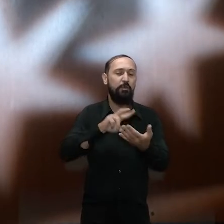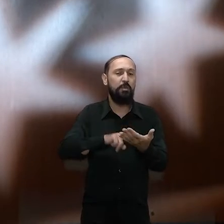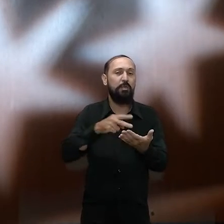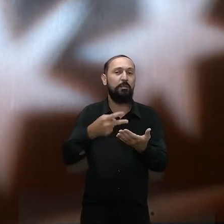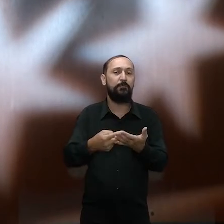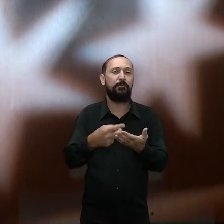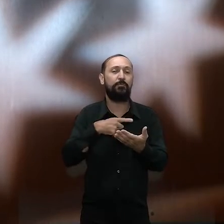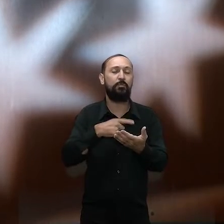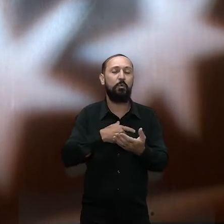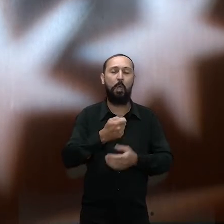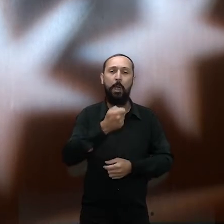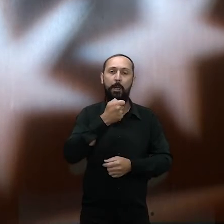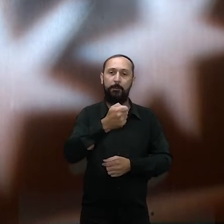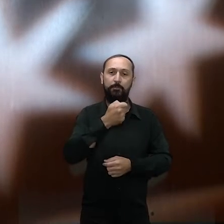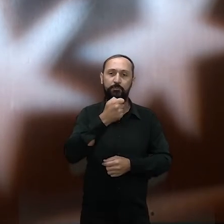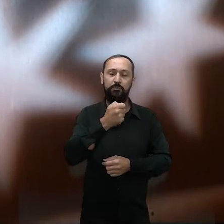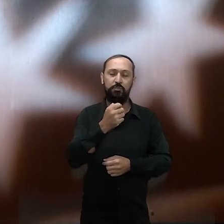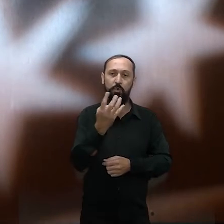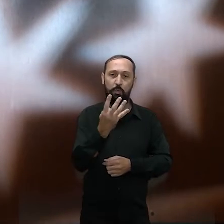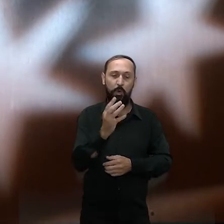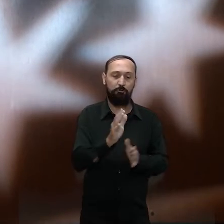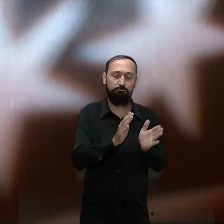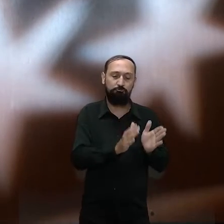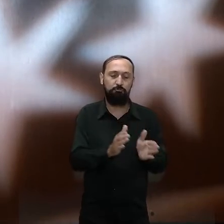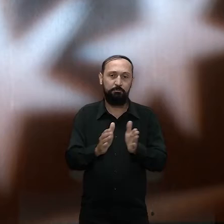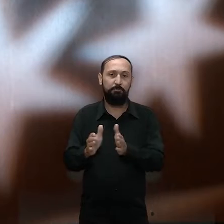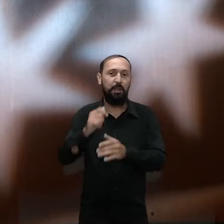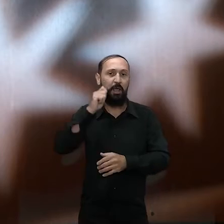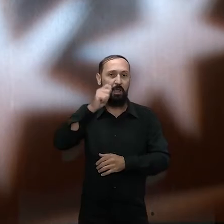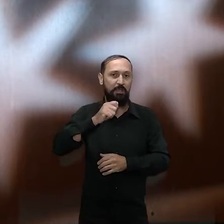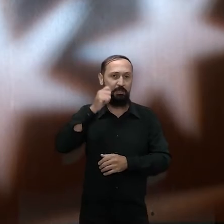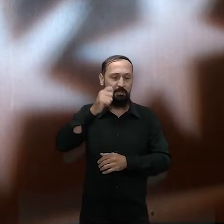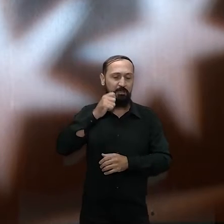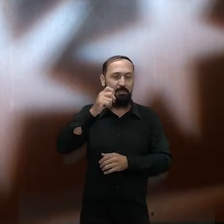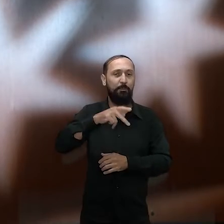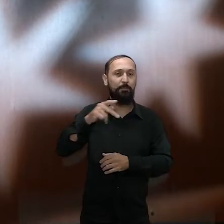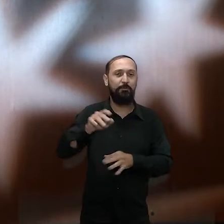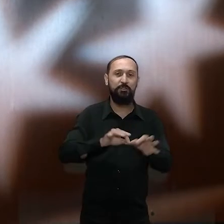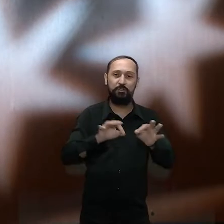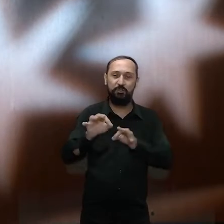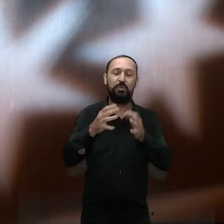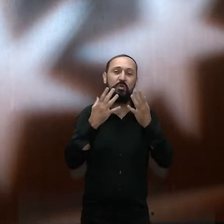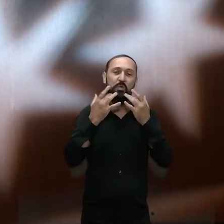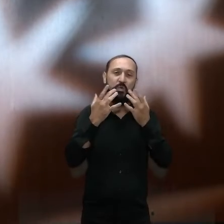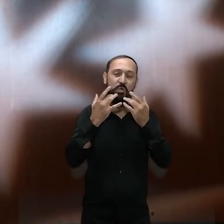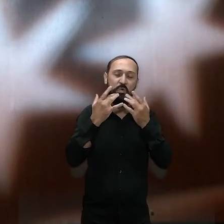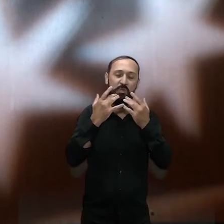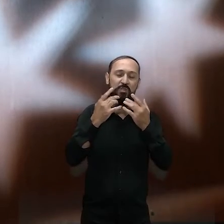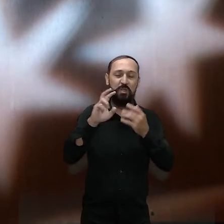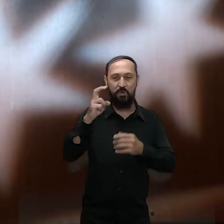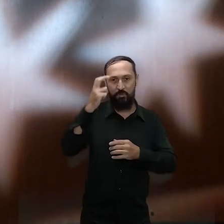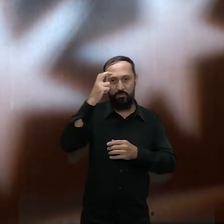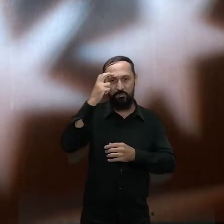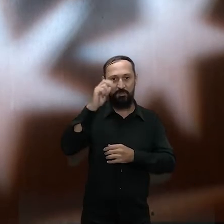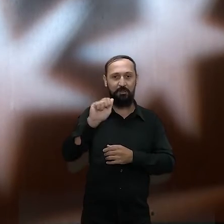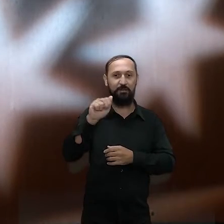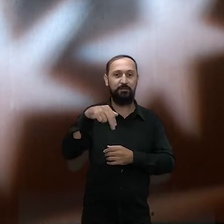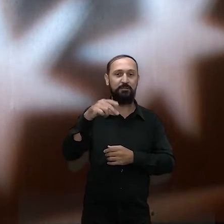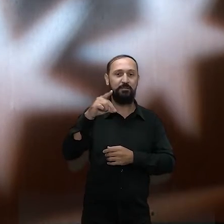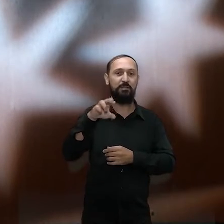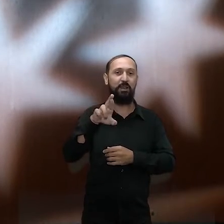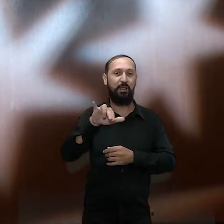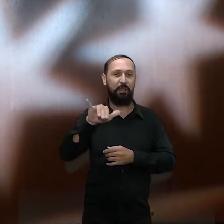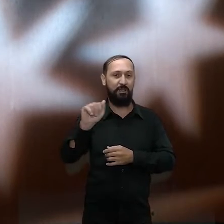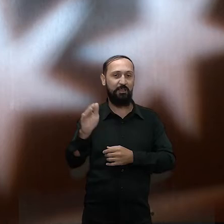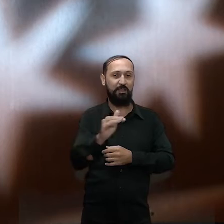foram transformados num podcast de 4 episódios pela atriz, diretora, professora teatral e produtora cultural